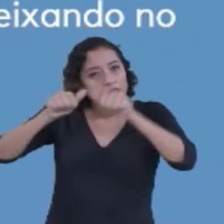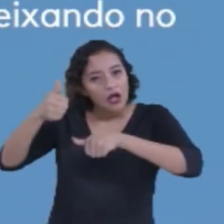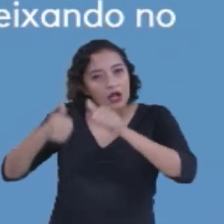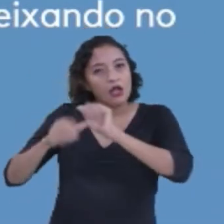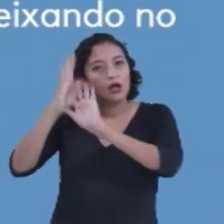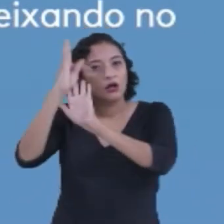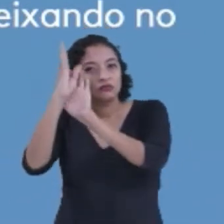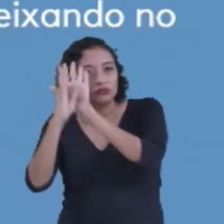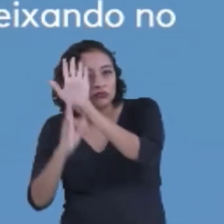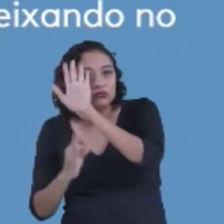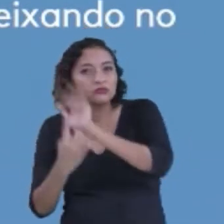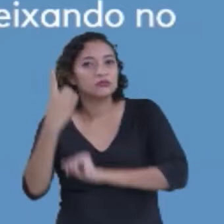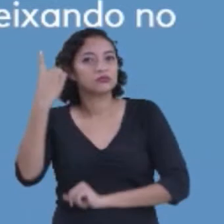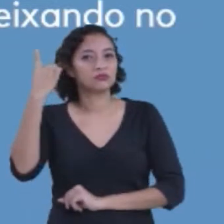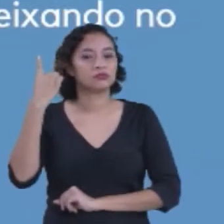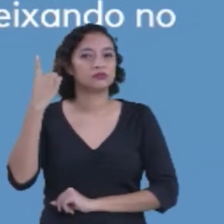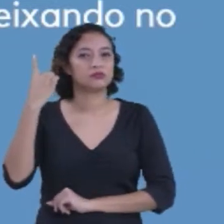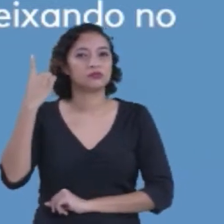até aqui.